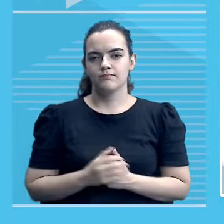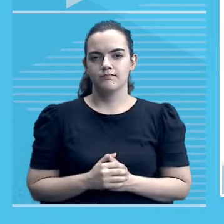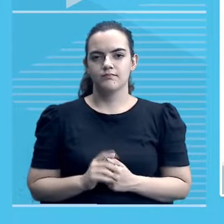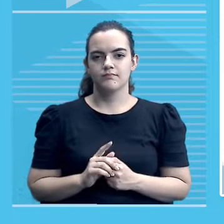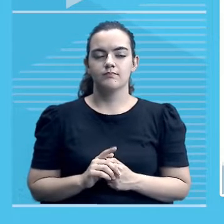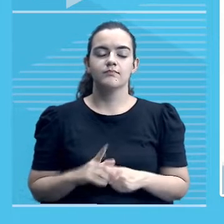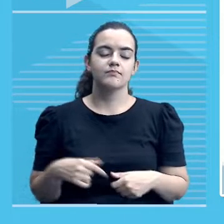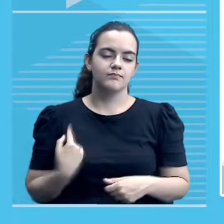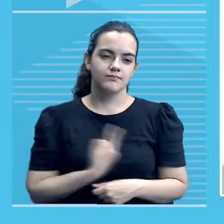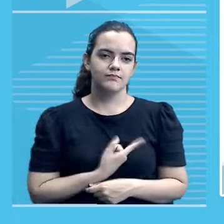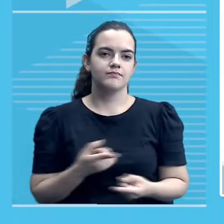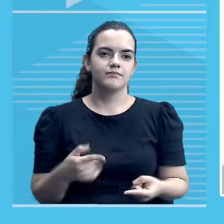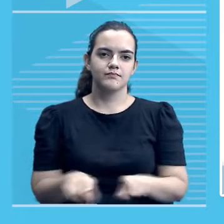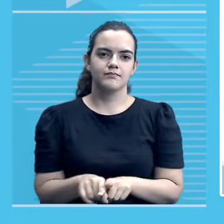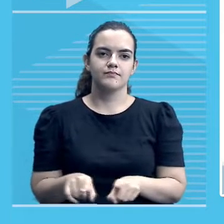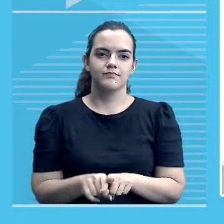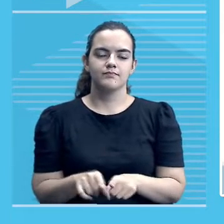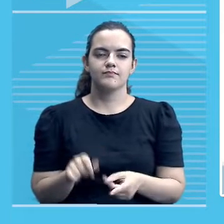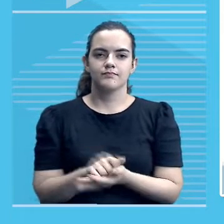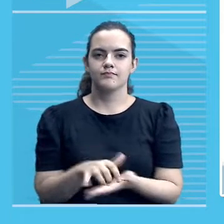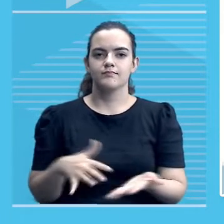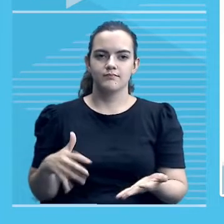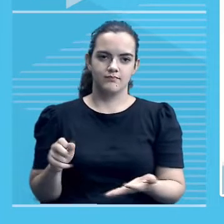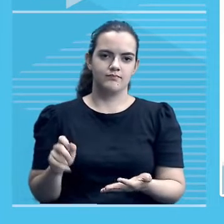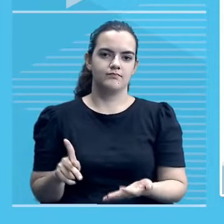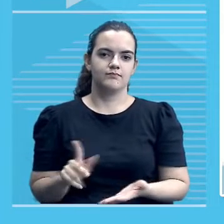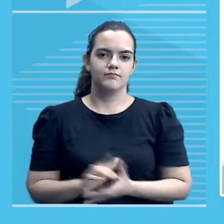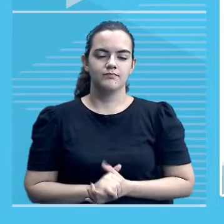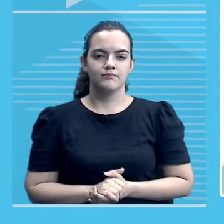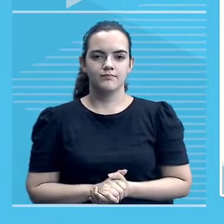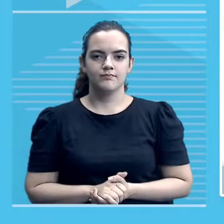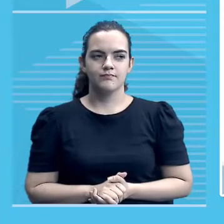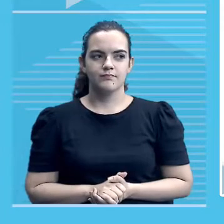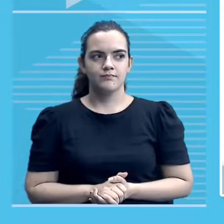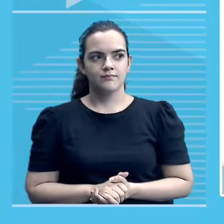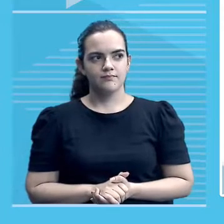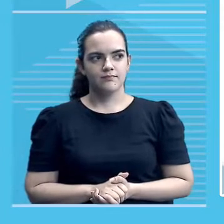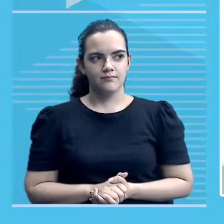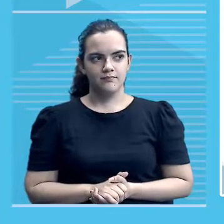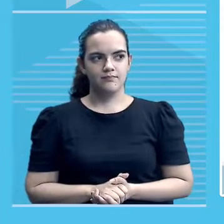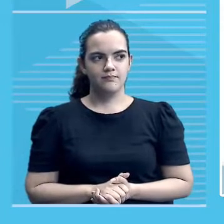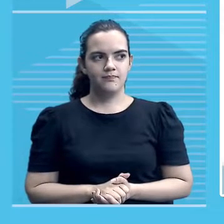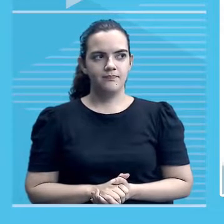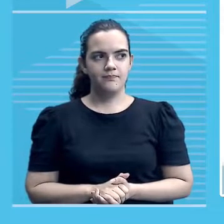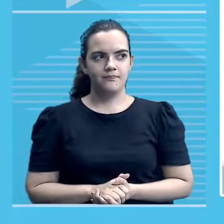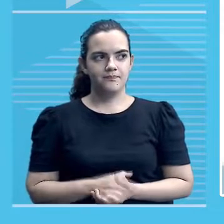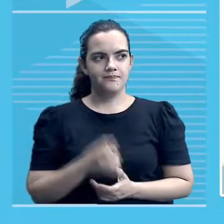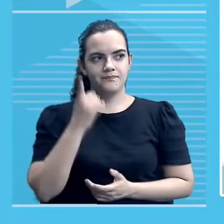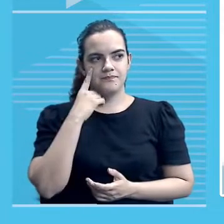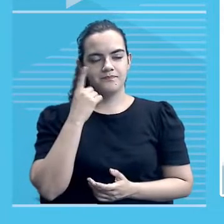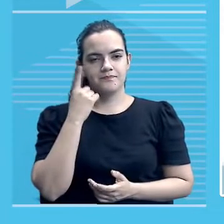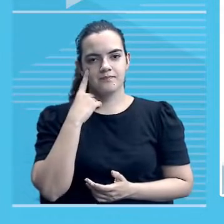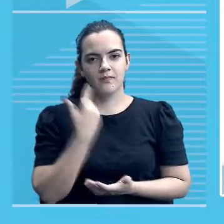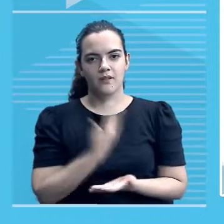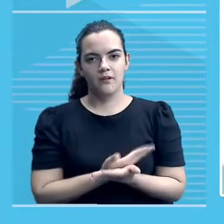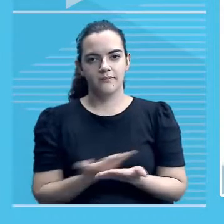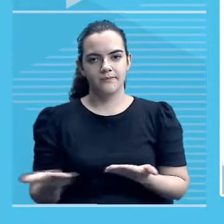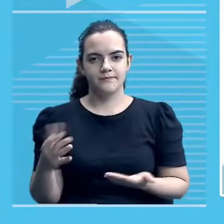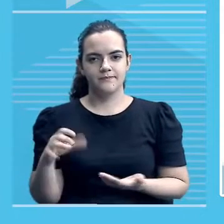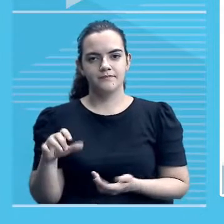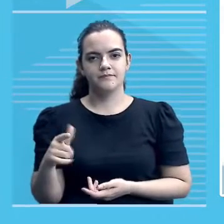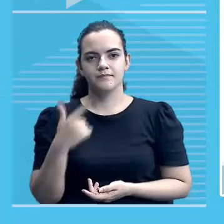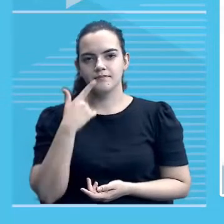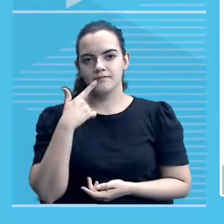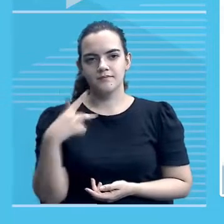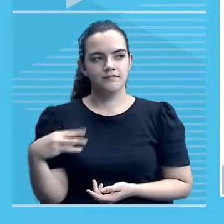resolver questões também. Ok? Pois muito bem. Vamos começar, pessoal, com os sais. Tá aí, os sais, que é